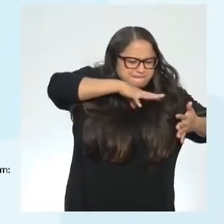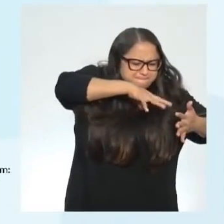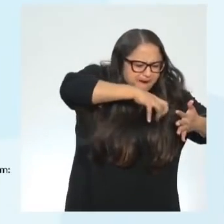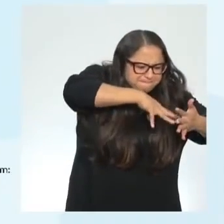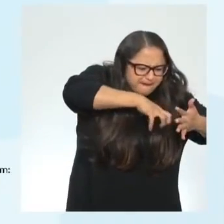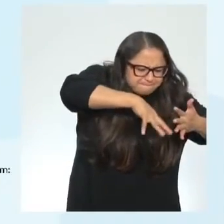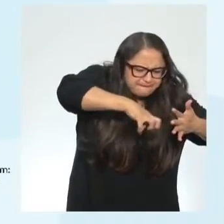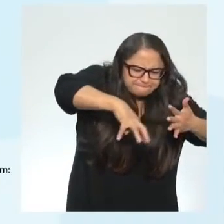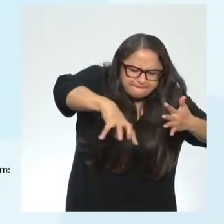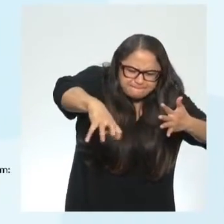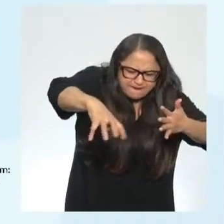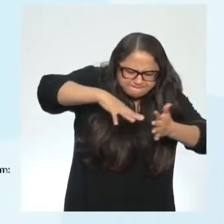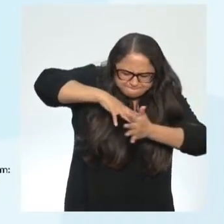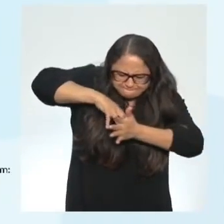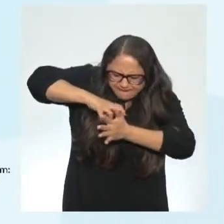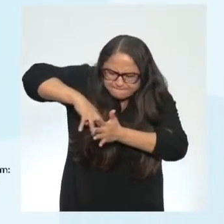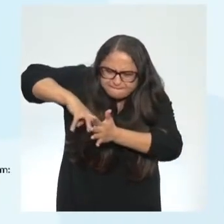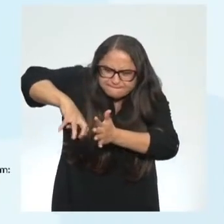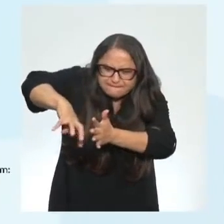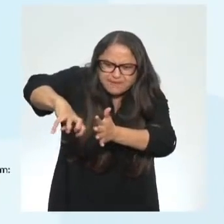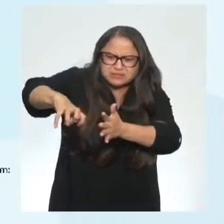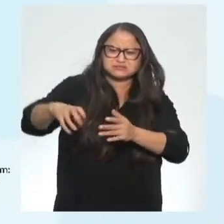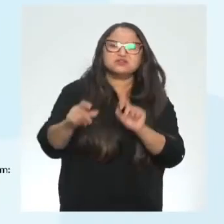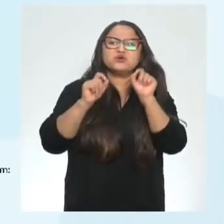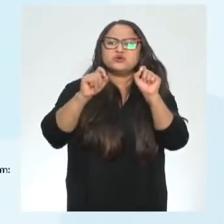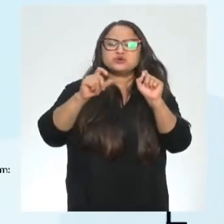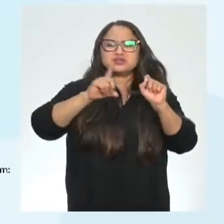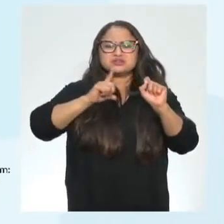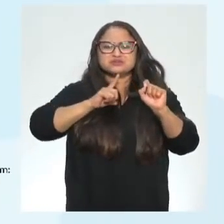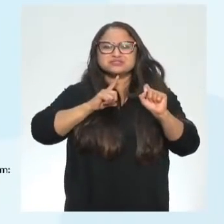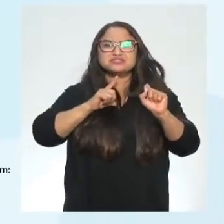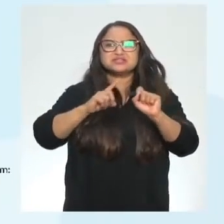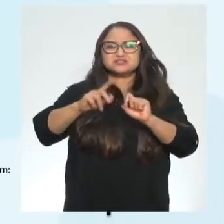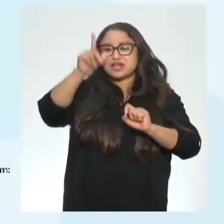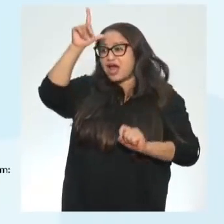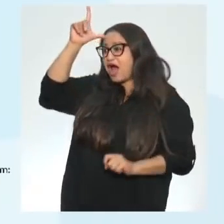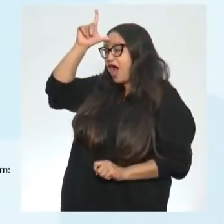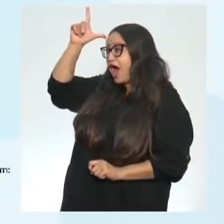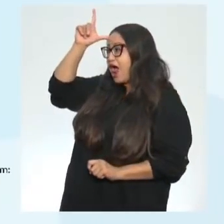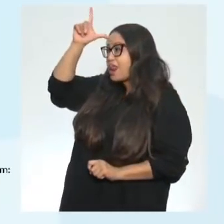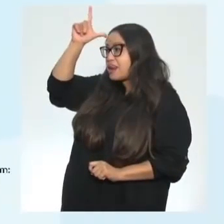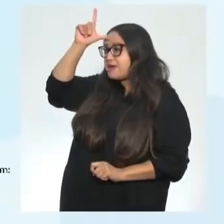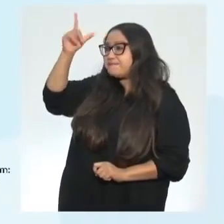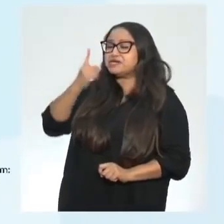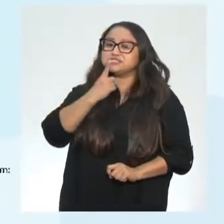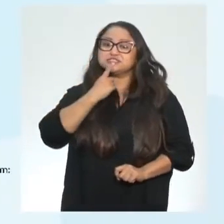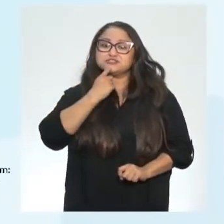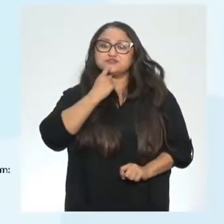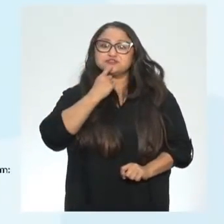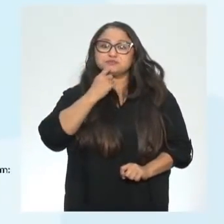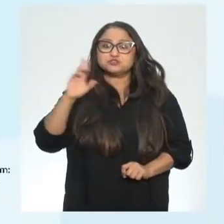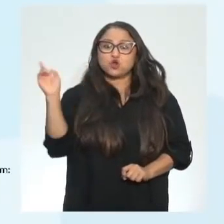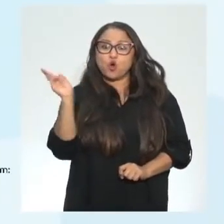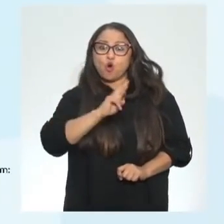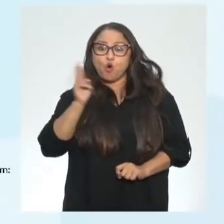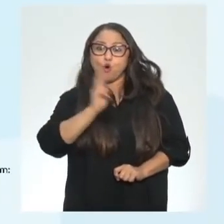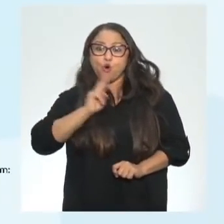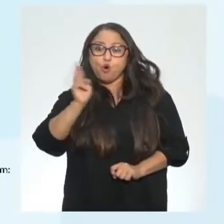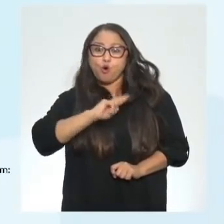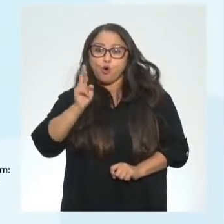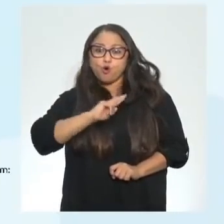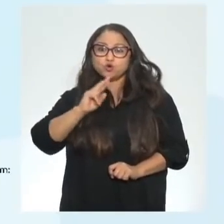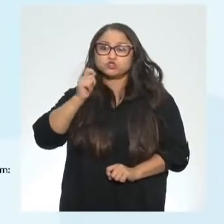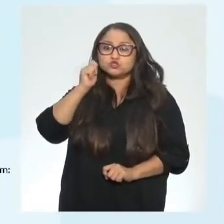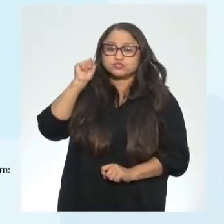do outro. Temos aqui os alemães de vermelho, os russos de